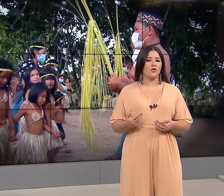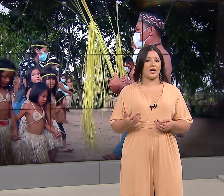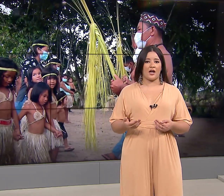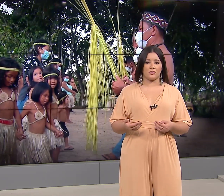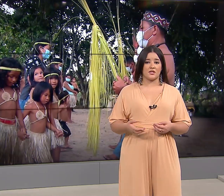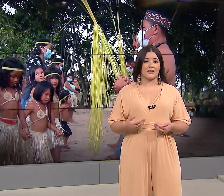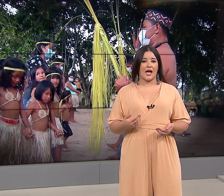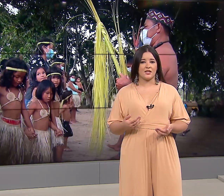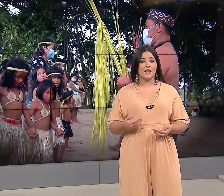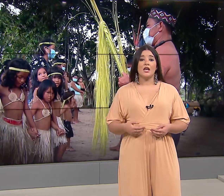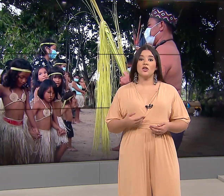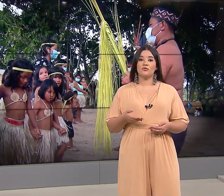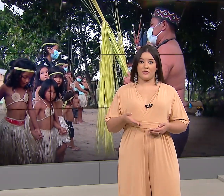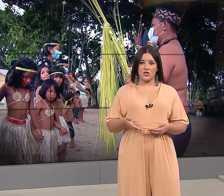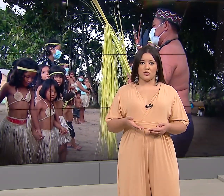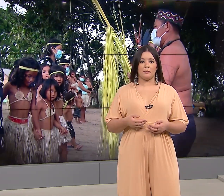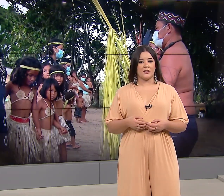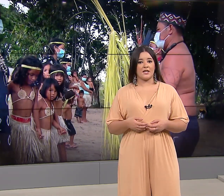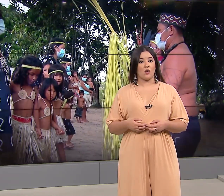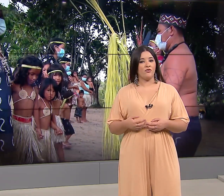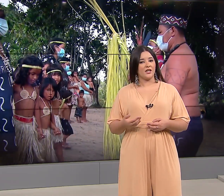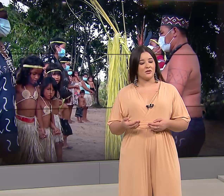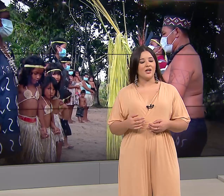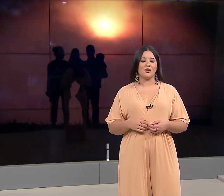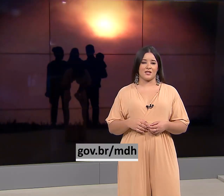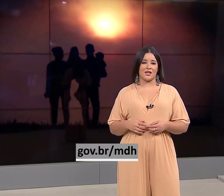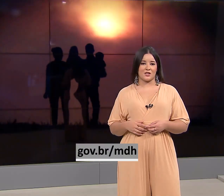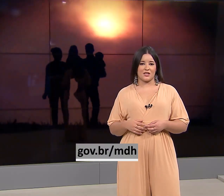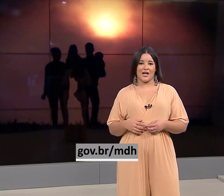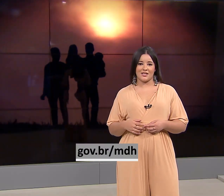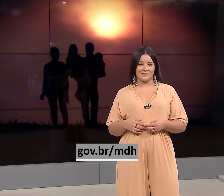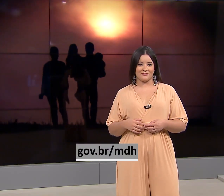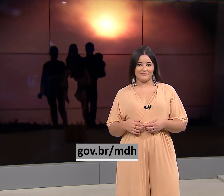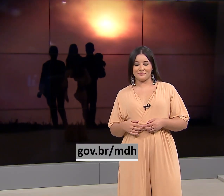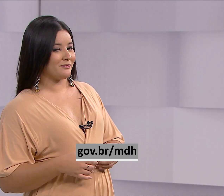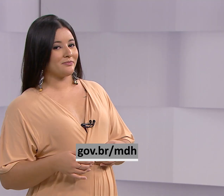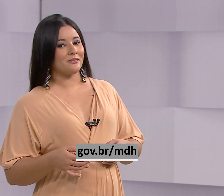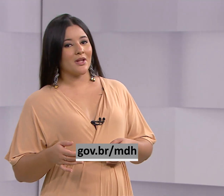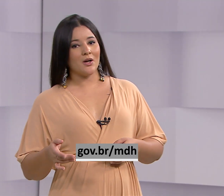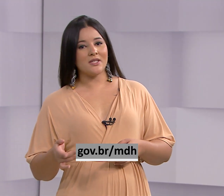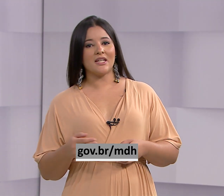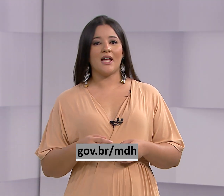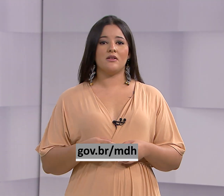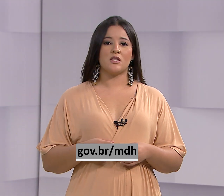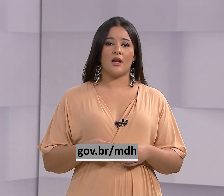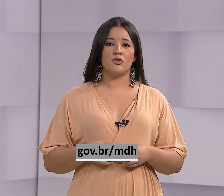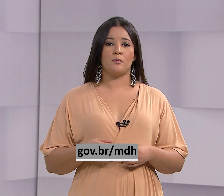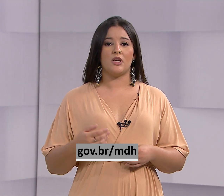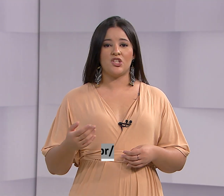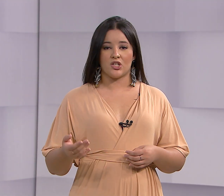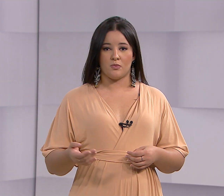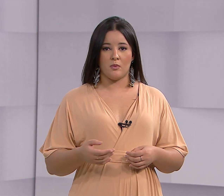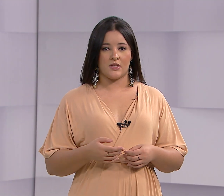cartilhas, infográficos, cards e um vídeo que pode ser conferido em nossas redes sociais. O secretário nacional